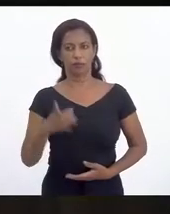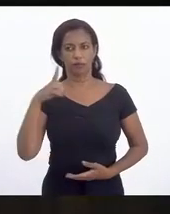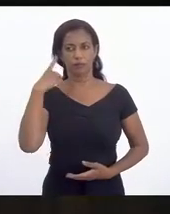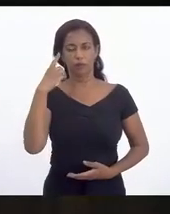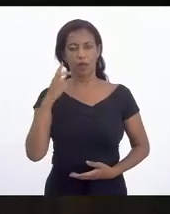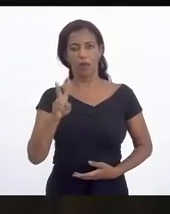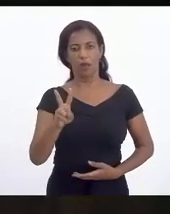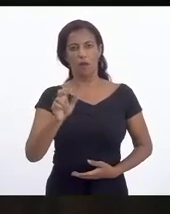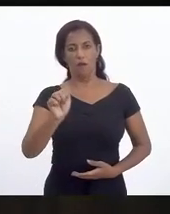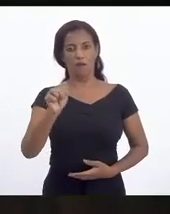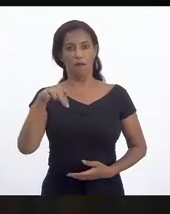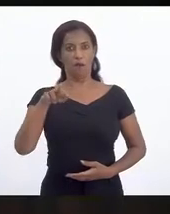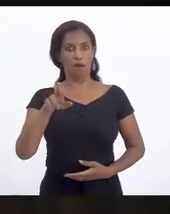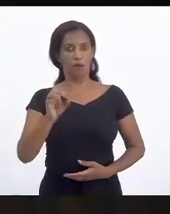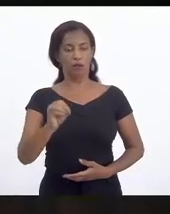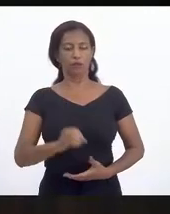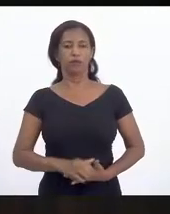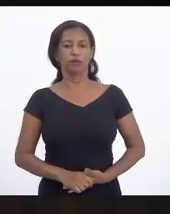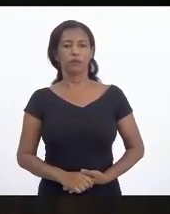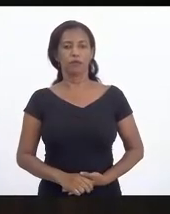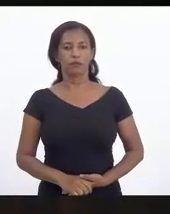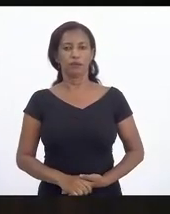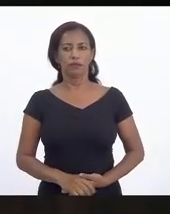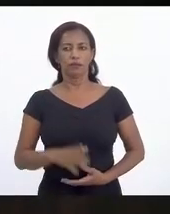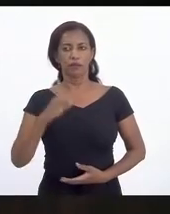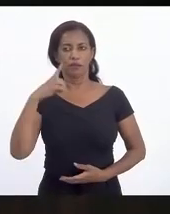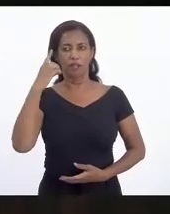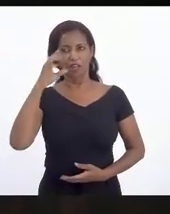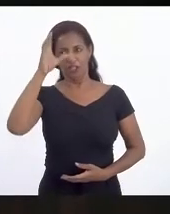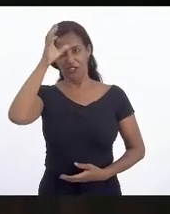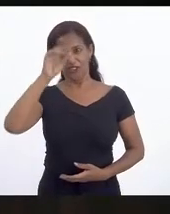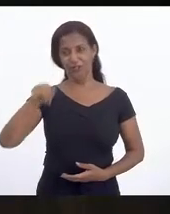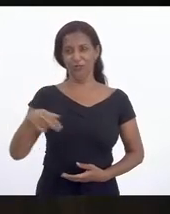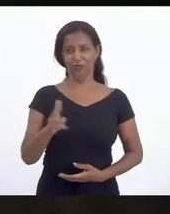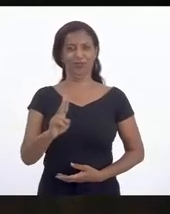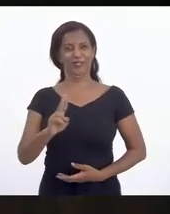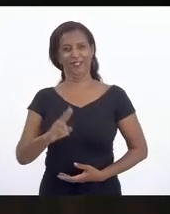deputado Vando Família, deputada Tia Ju,